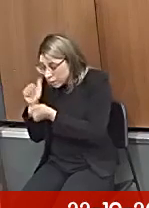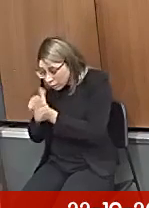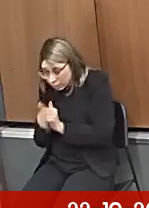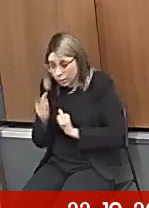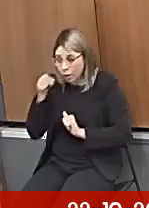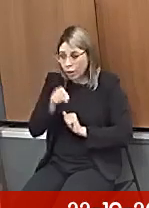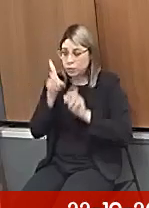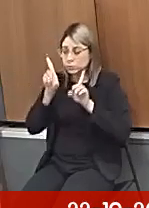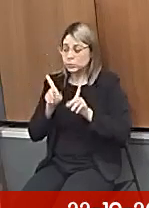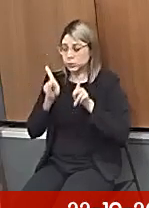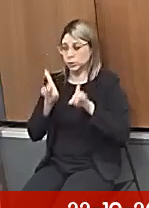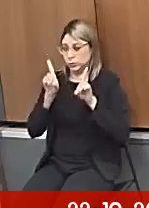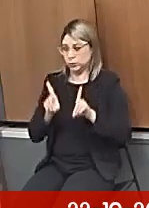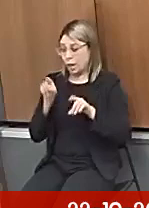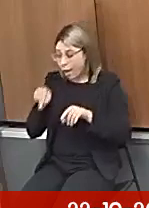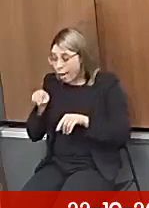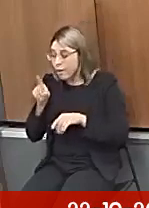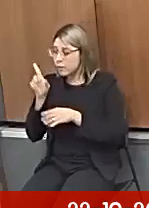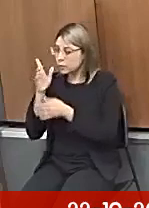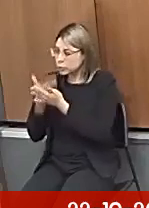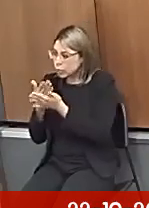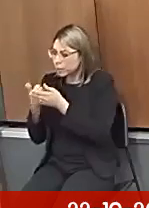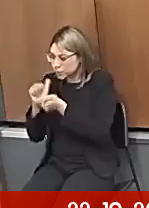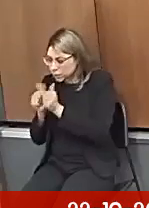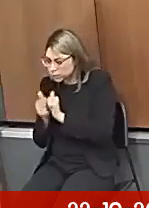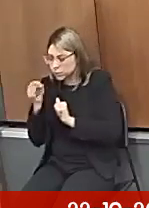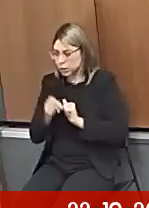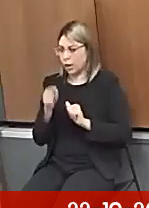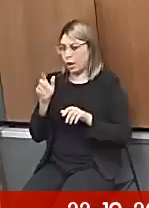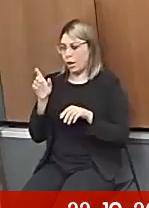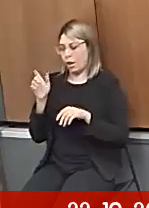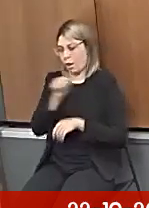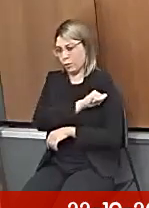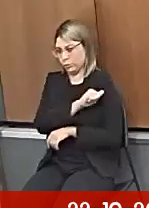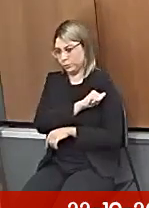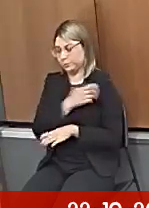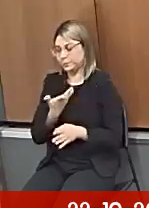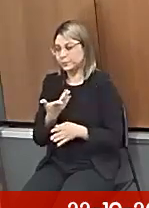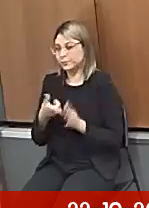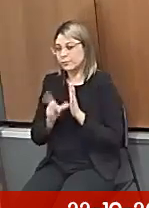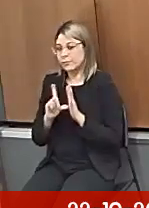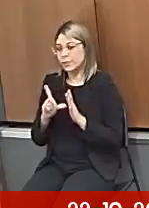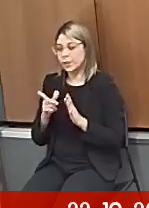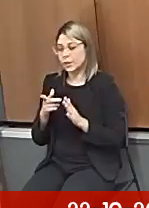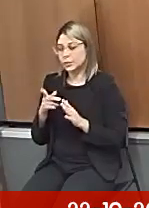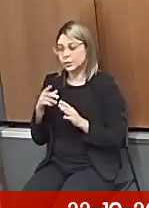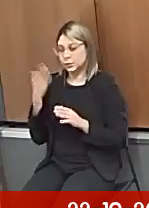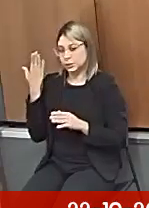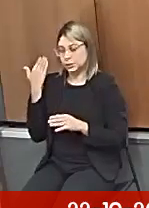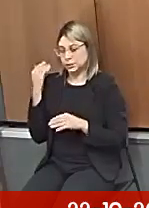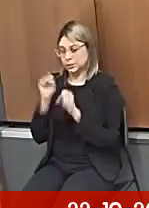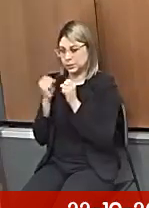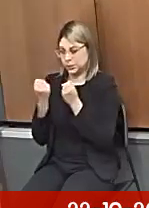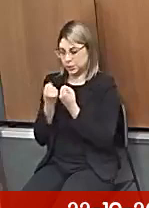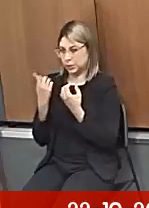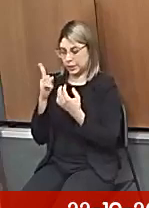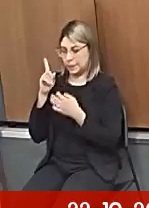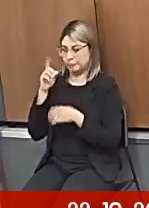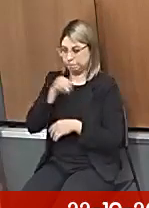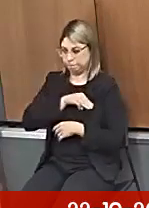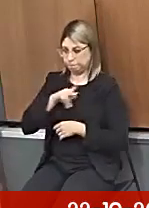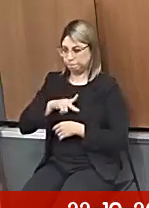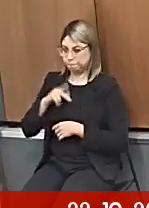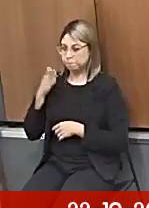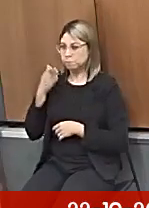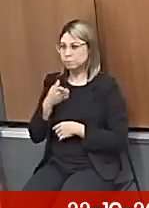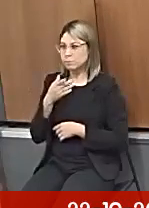ser adaptada, é essa escola que deve se adaptar. E eu achei fantástica a fala de um juiz no seminário do Ministério Público,